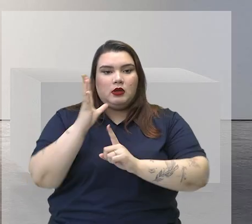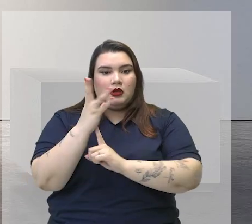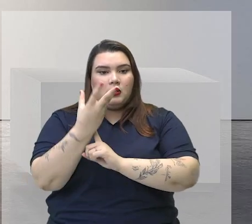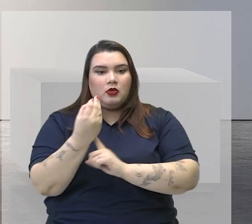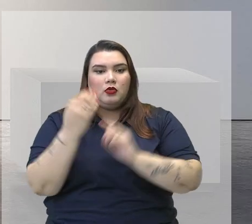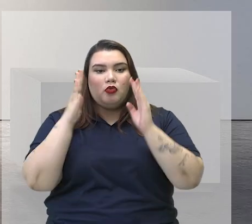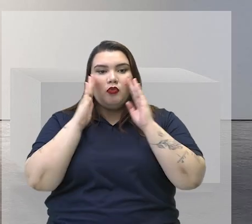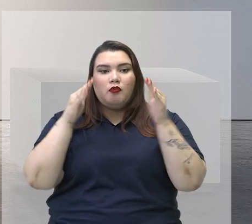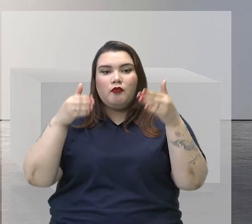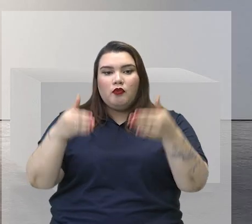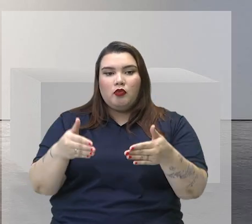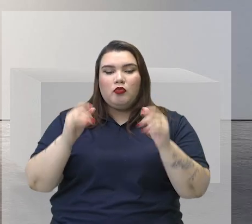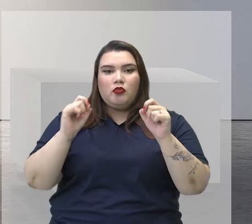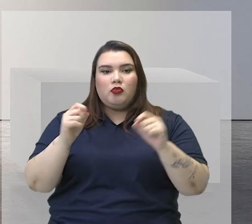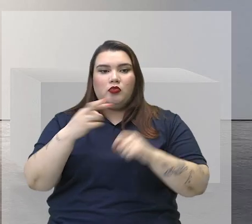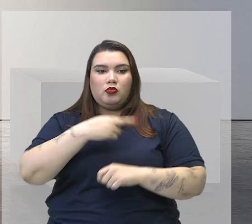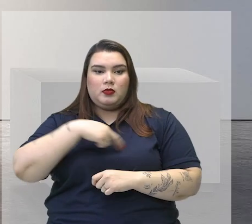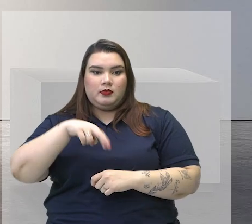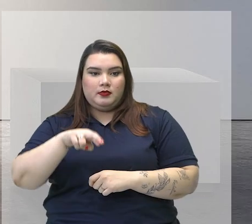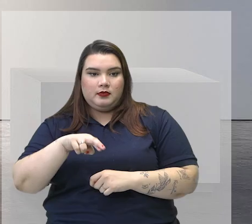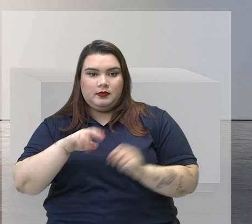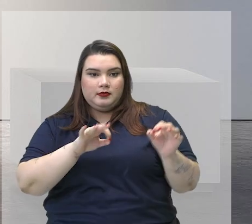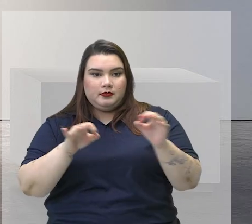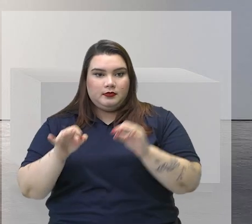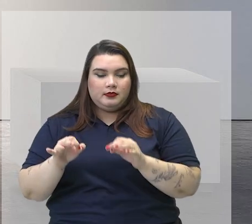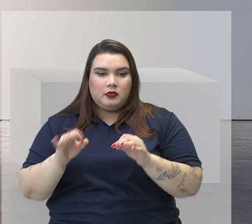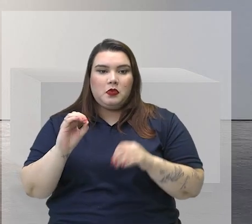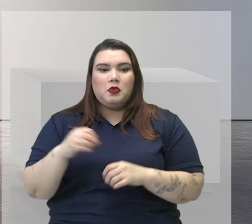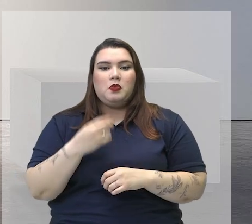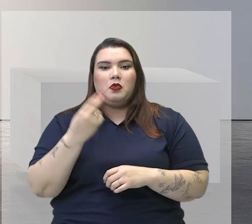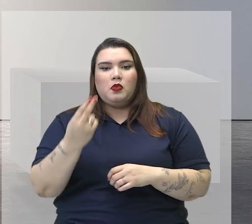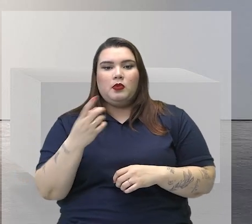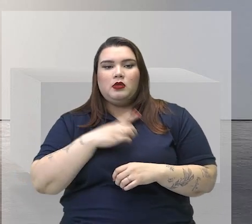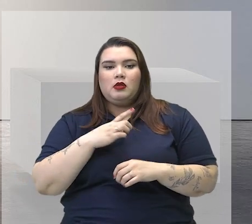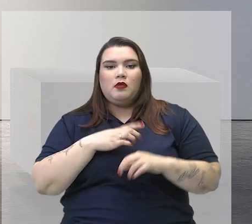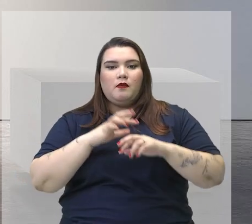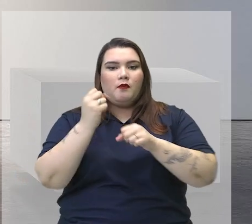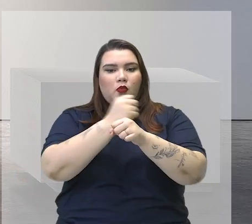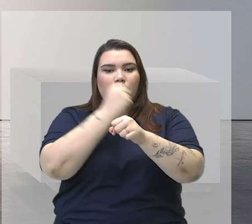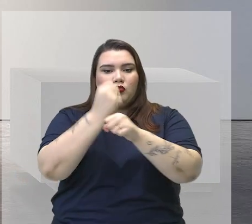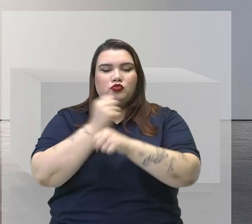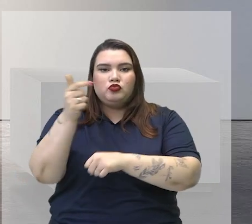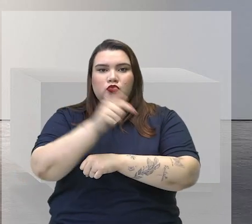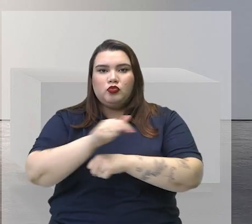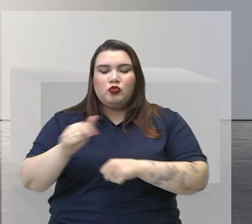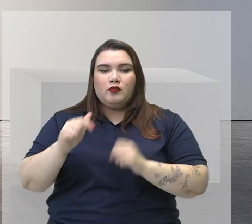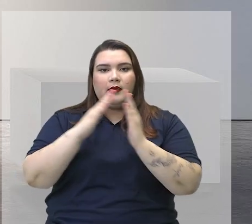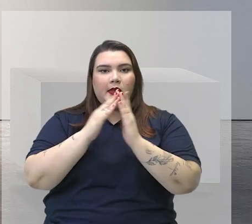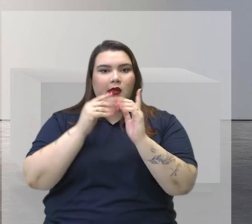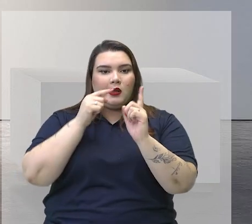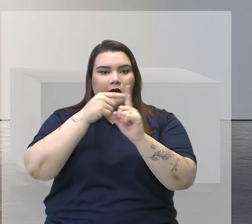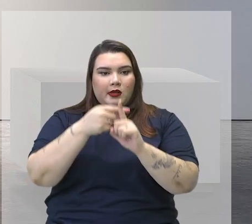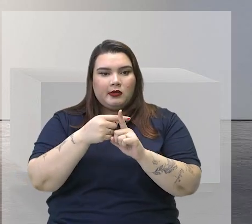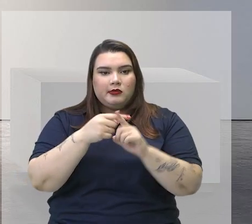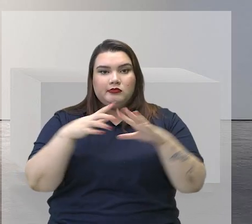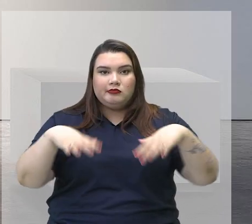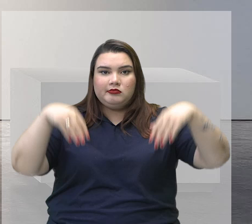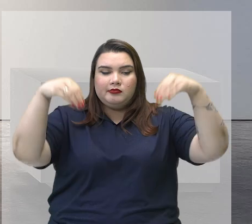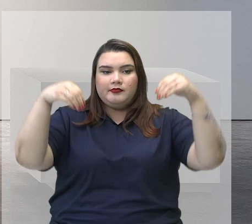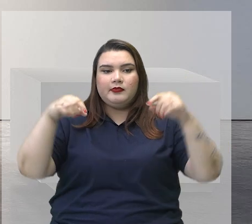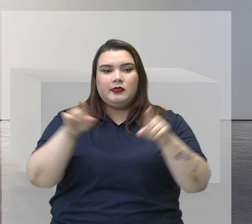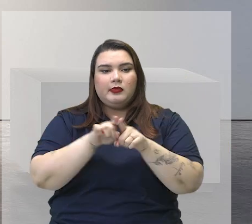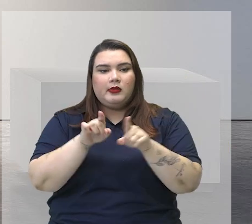voltada para a religiosa. Então, houve a construção de várias catedrais, como nós vimos, e também as